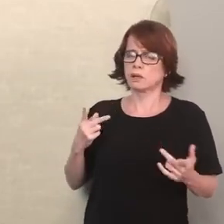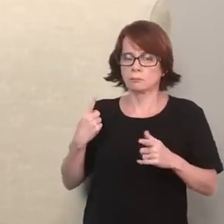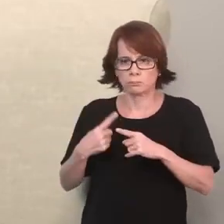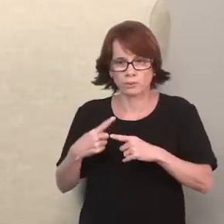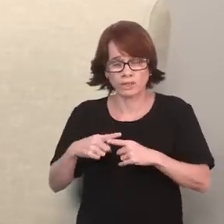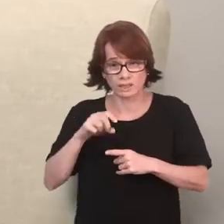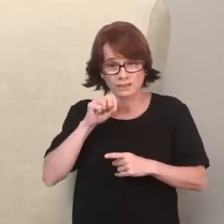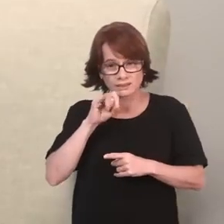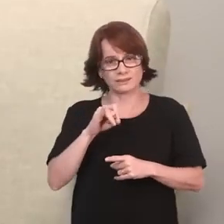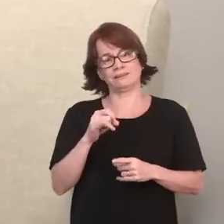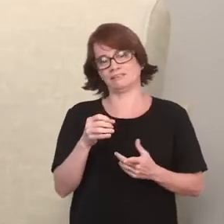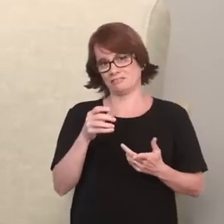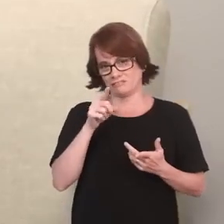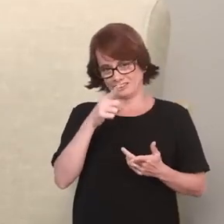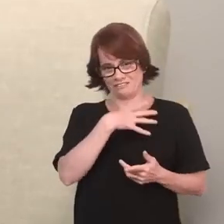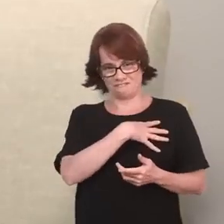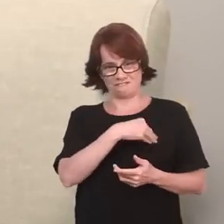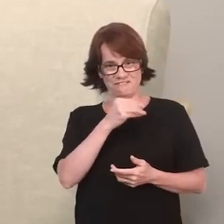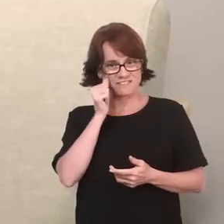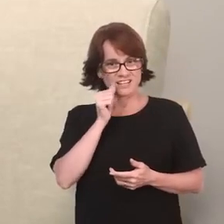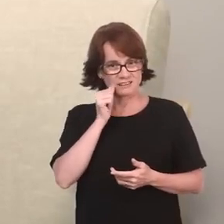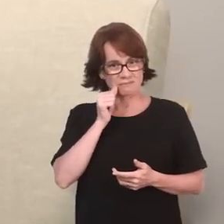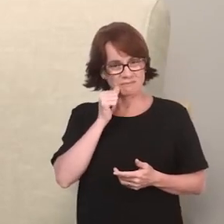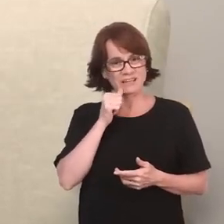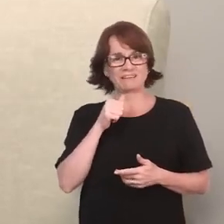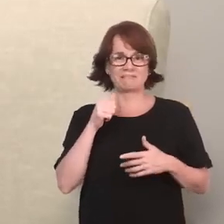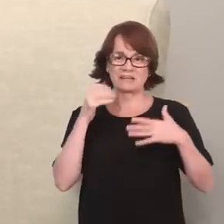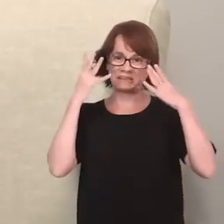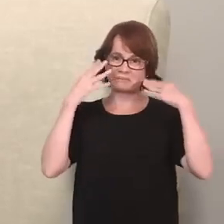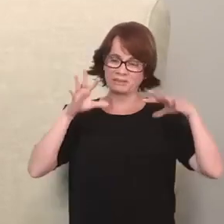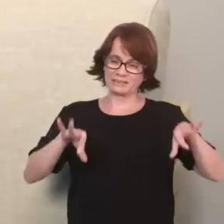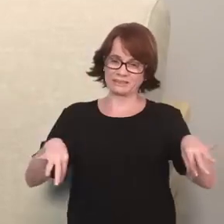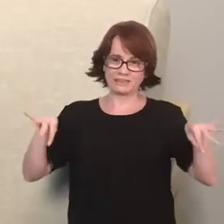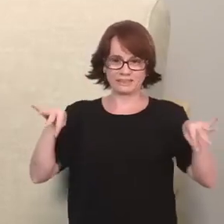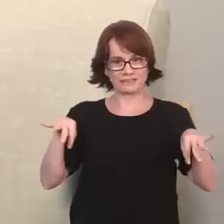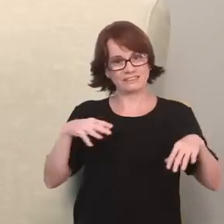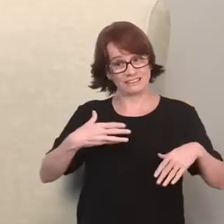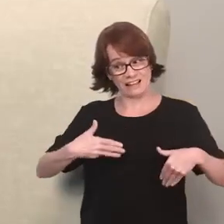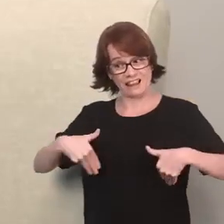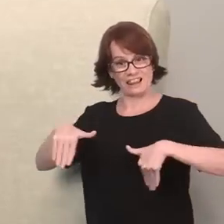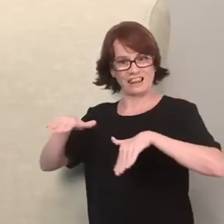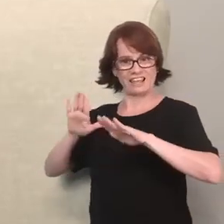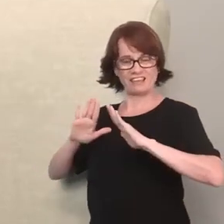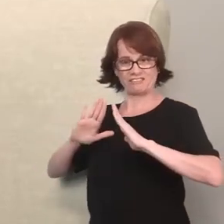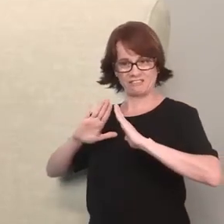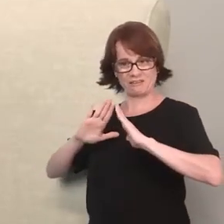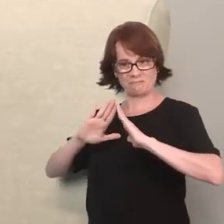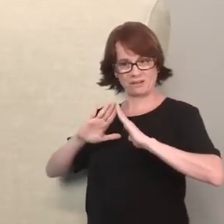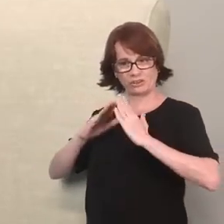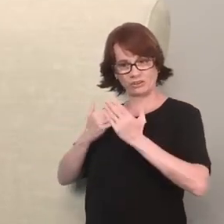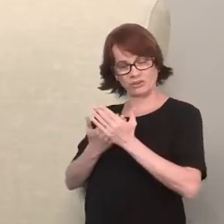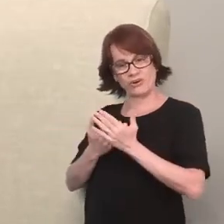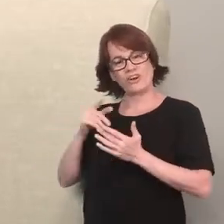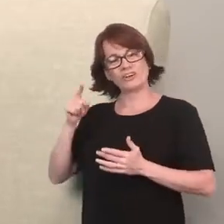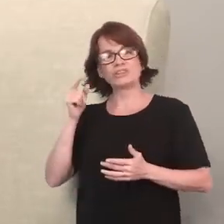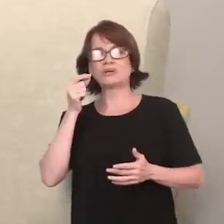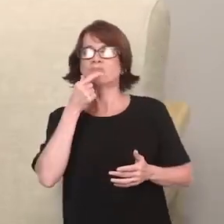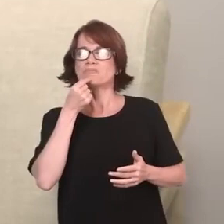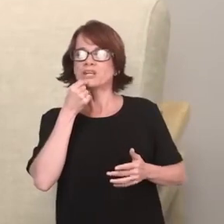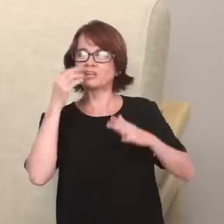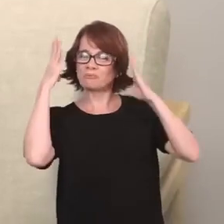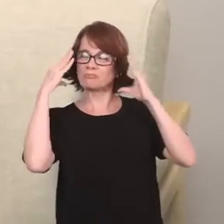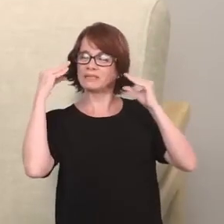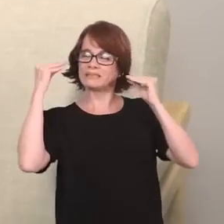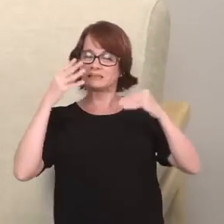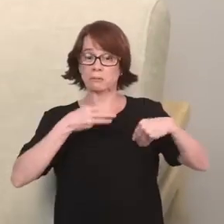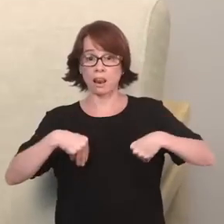quando você manda sua princesinha para a escola, seu filho, seu príncipe para a escola, você quer que ele esteja num ambiente